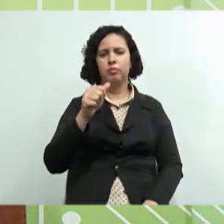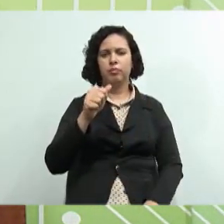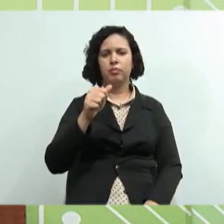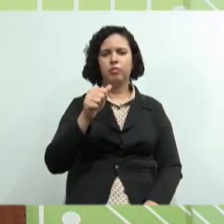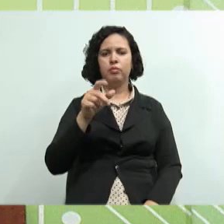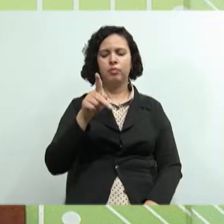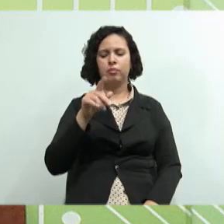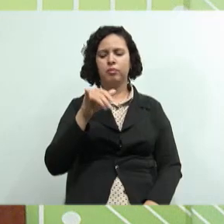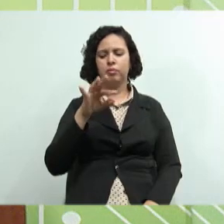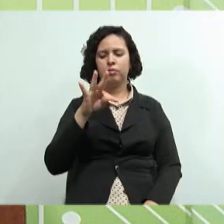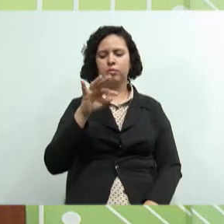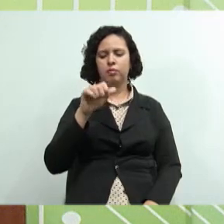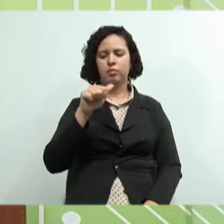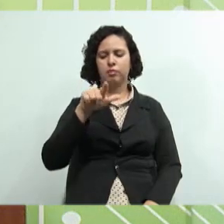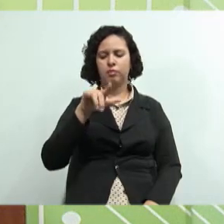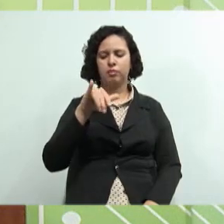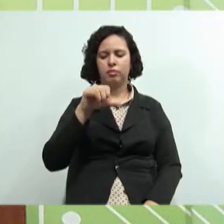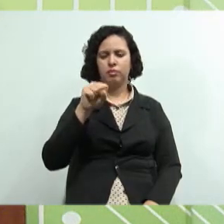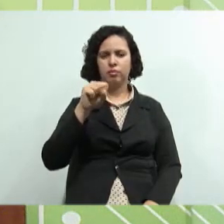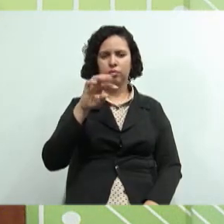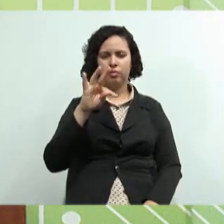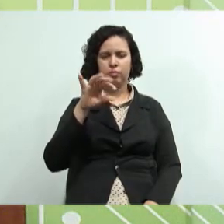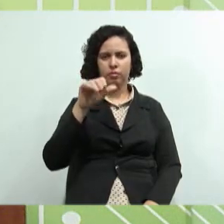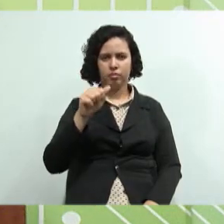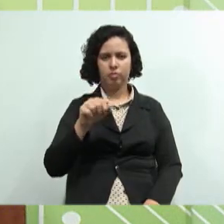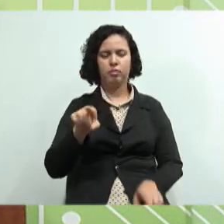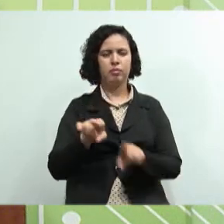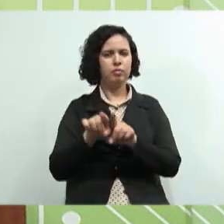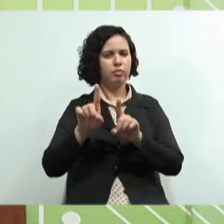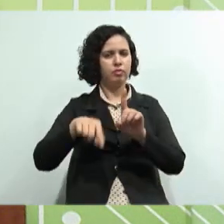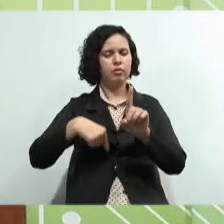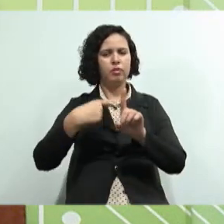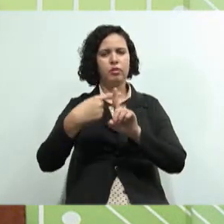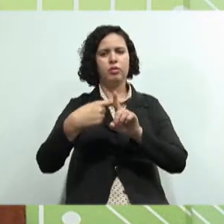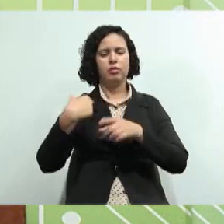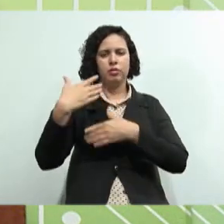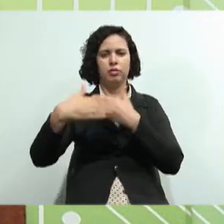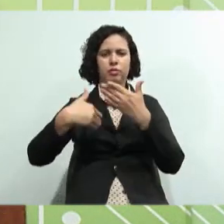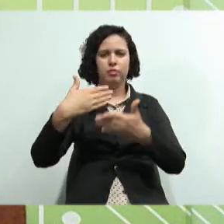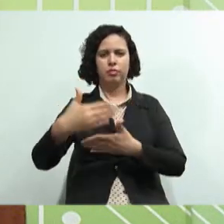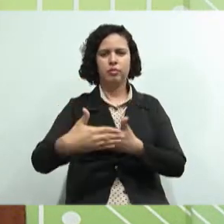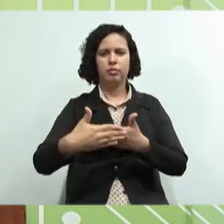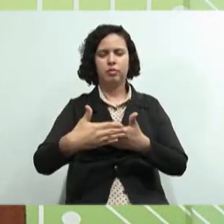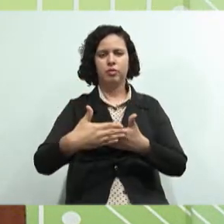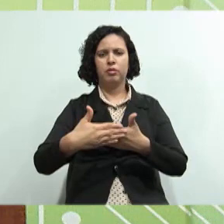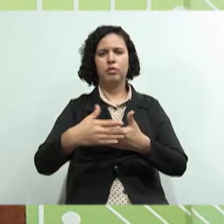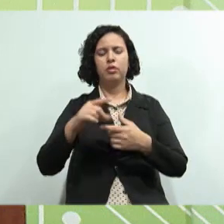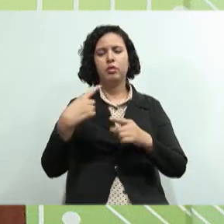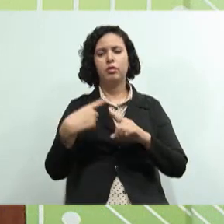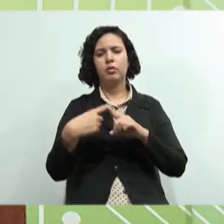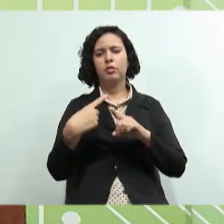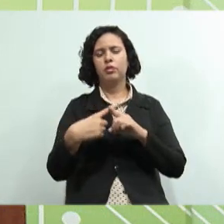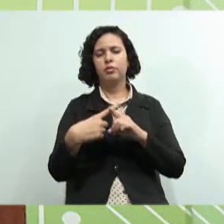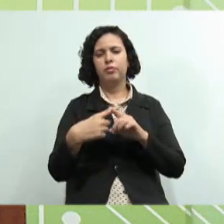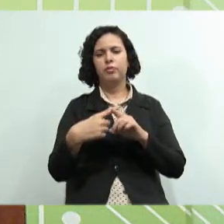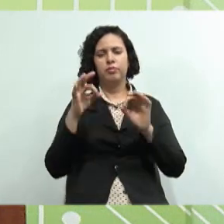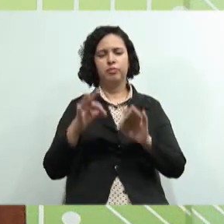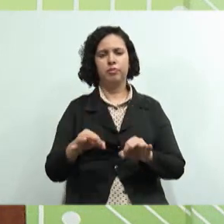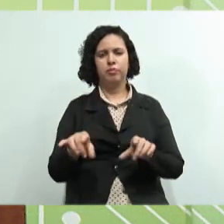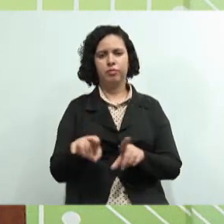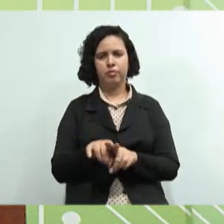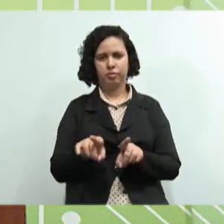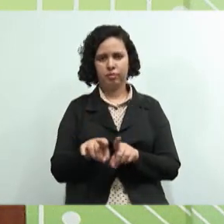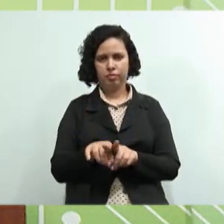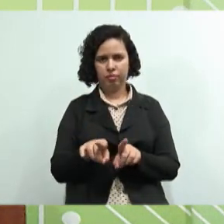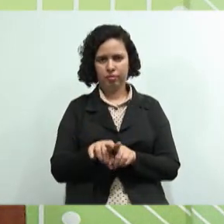uma resposta também muito positiva ao mesmo tempo para o desenvolvimento, seja por ser ecologicamente correto e também por tornar